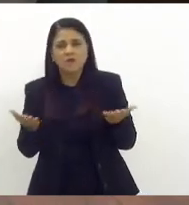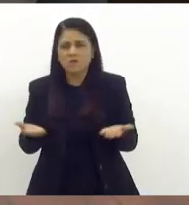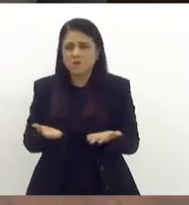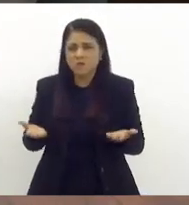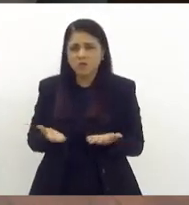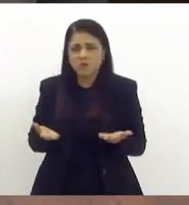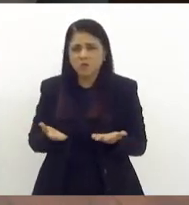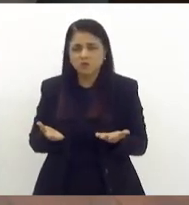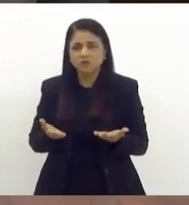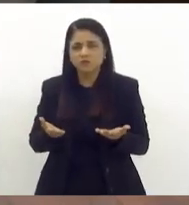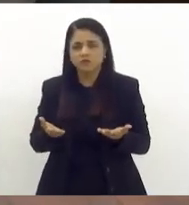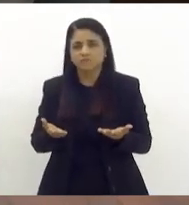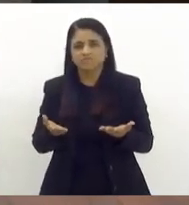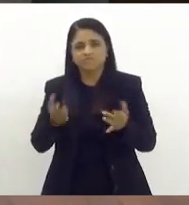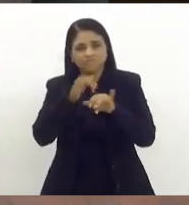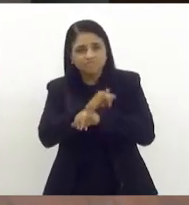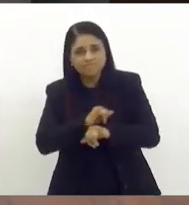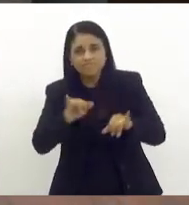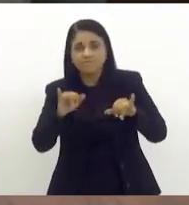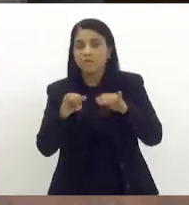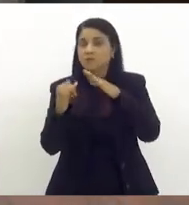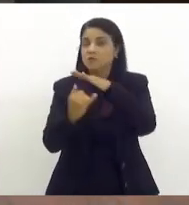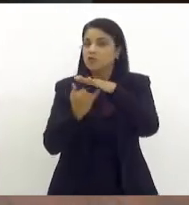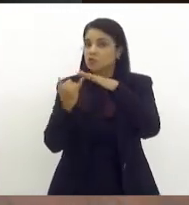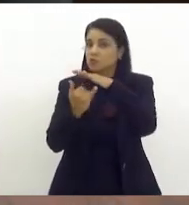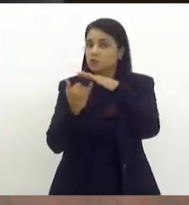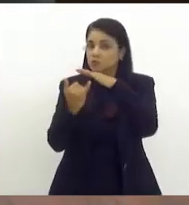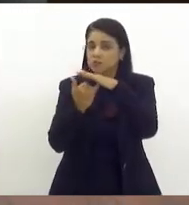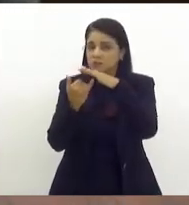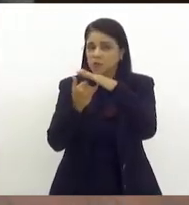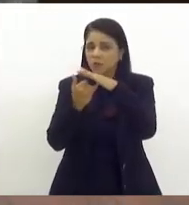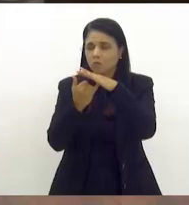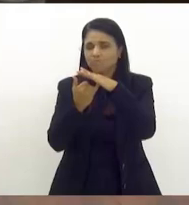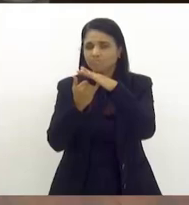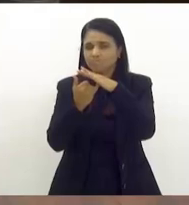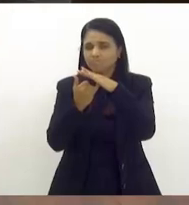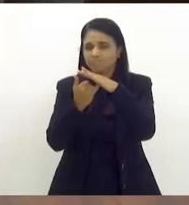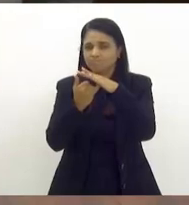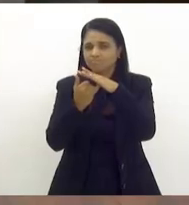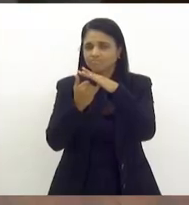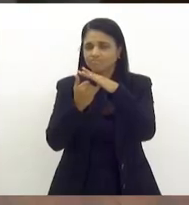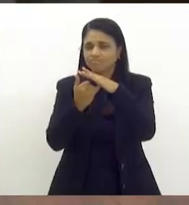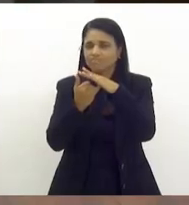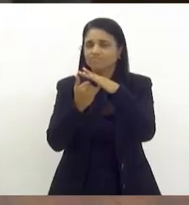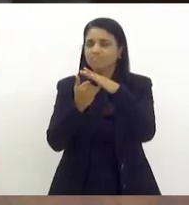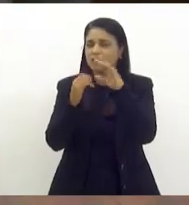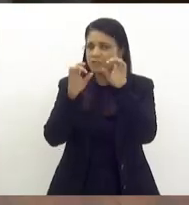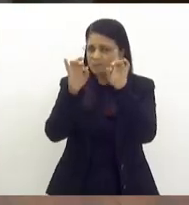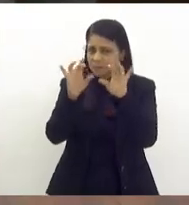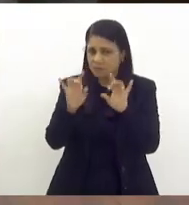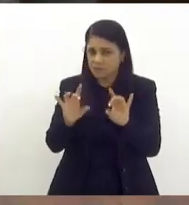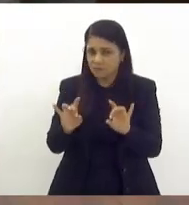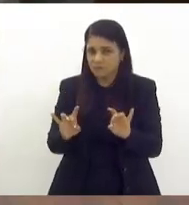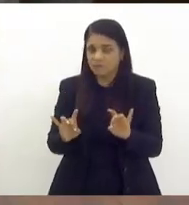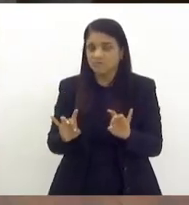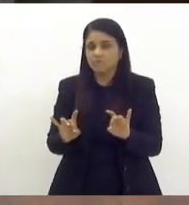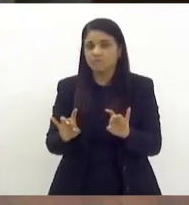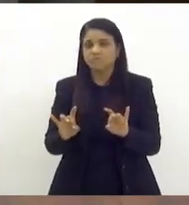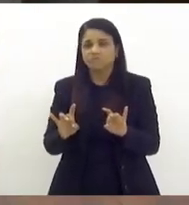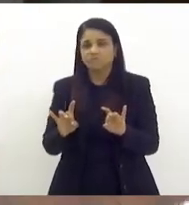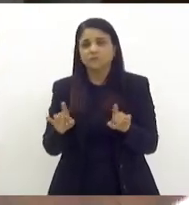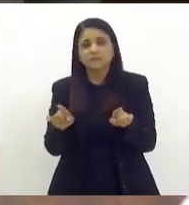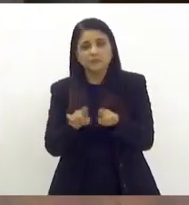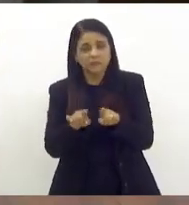fazer menção a uma instituição especial que também vai se